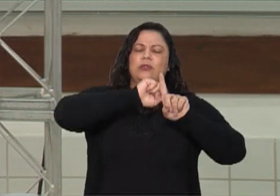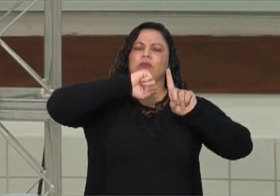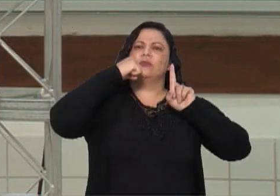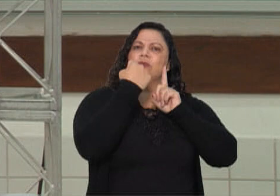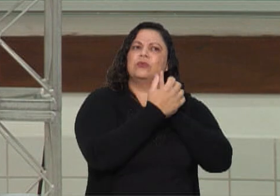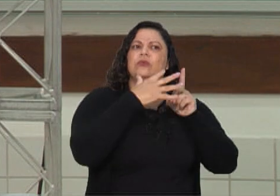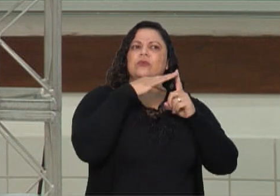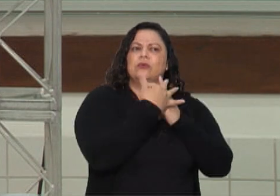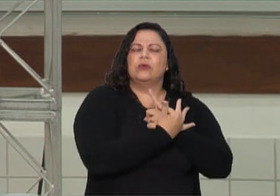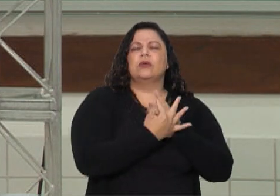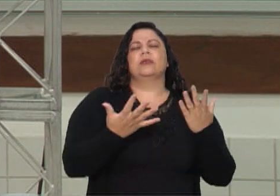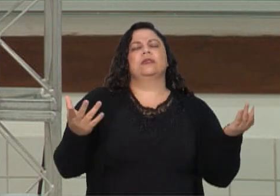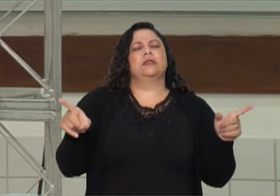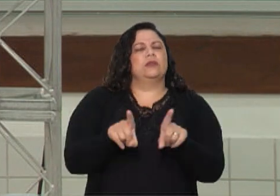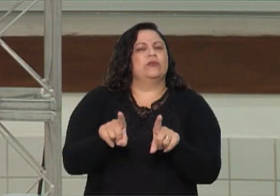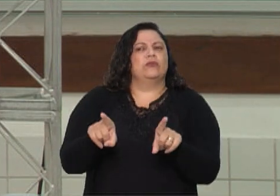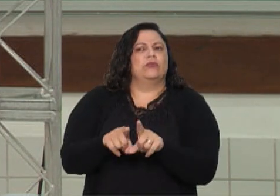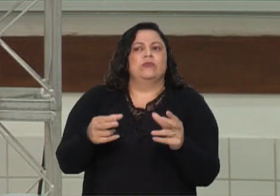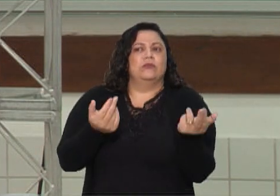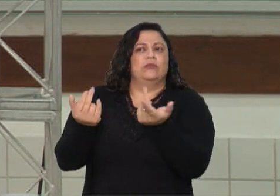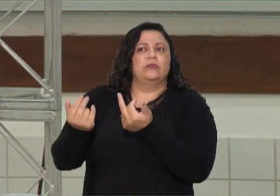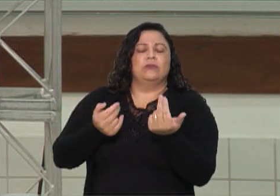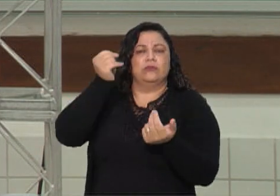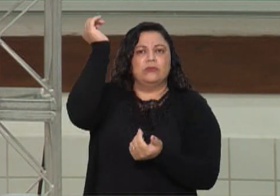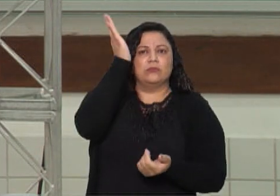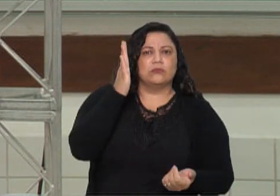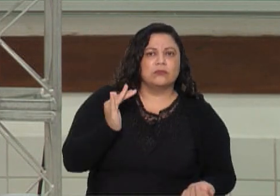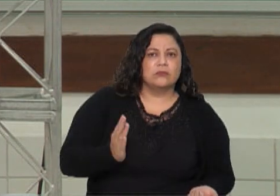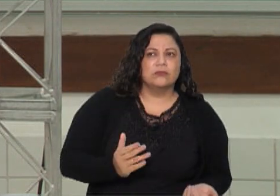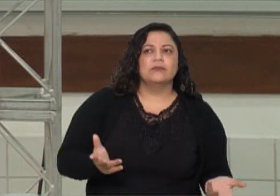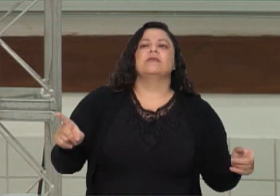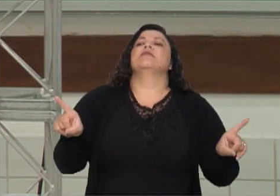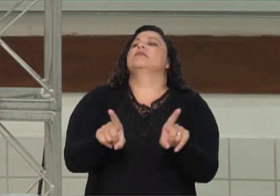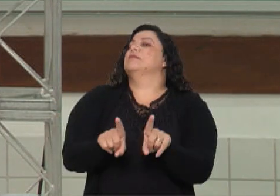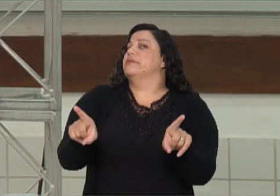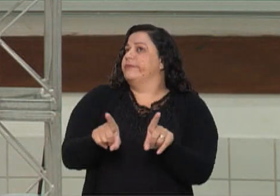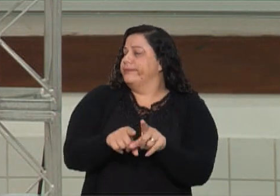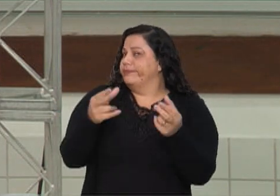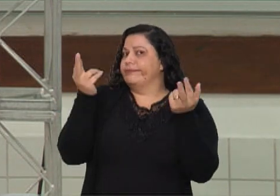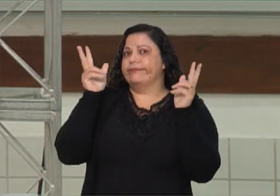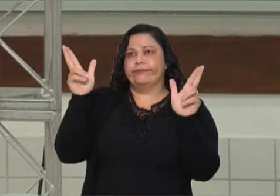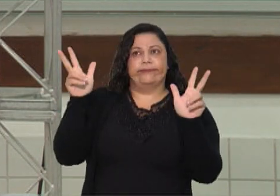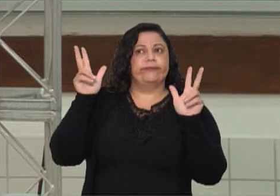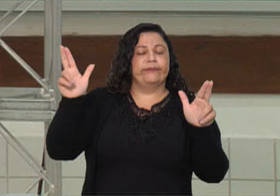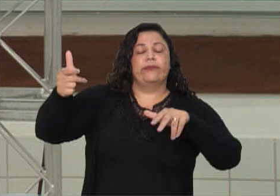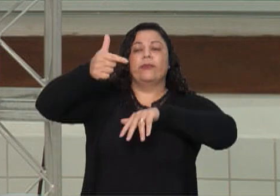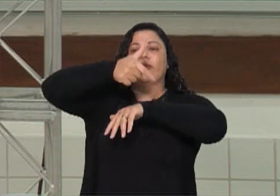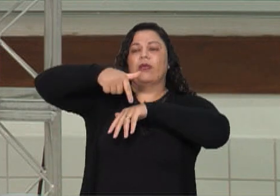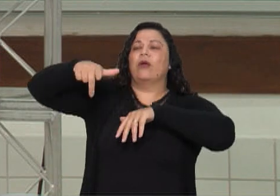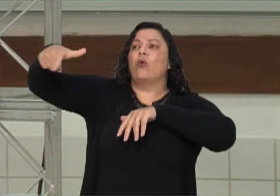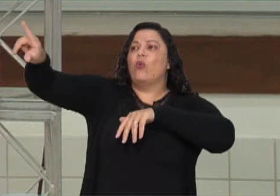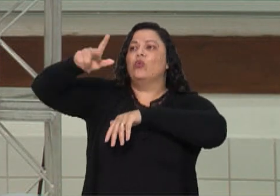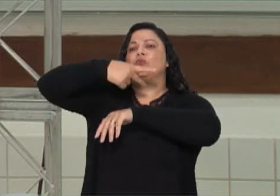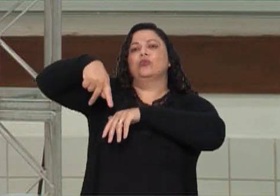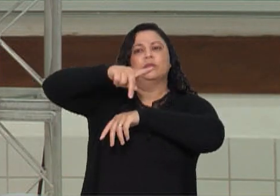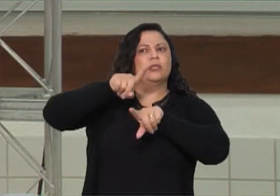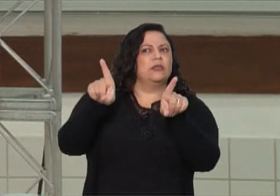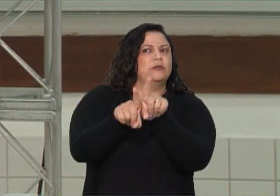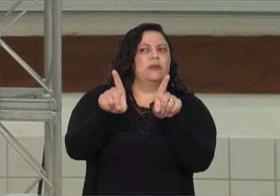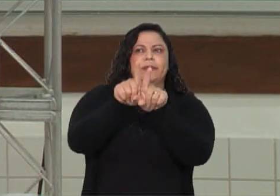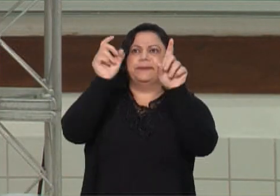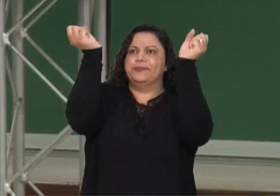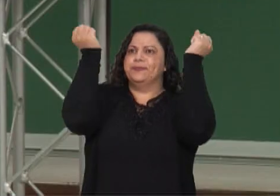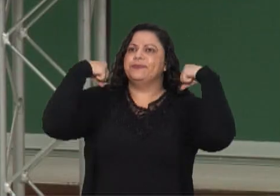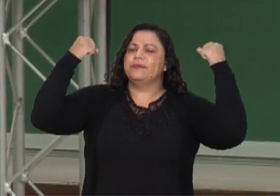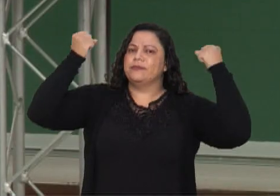aqui no Brasil. Veja que interessante, não foi só aqui que aconteceu isso, né? Em outros países também, como o México. Olha só, e